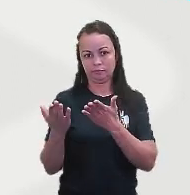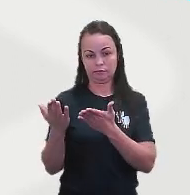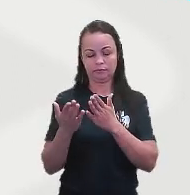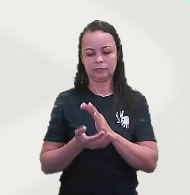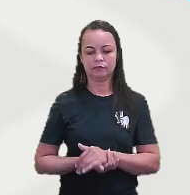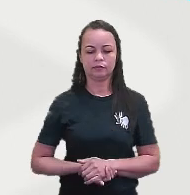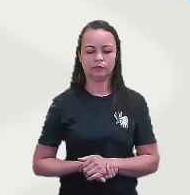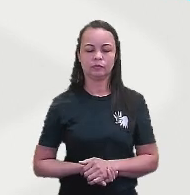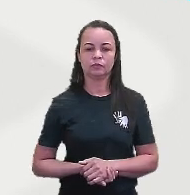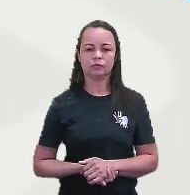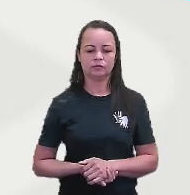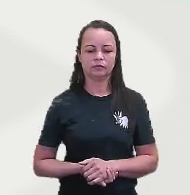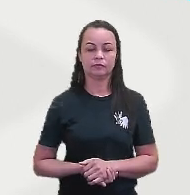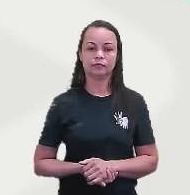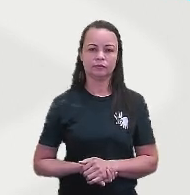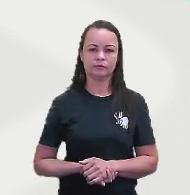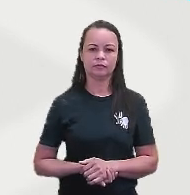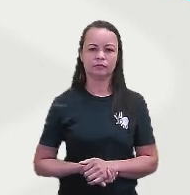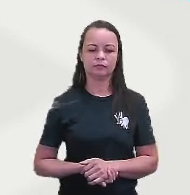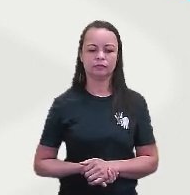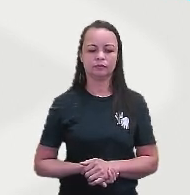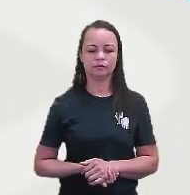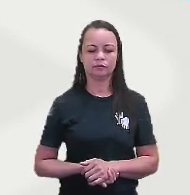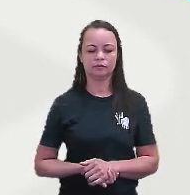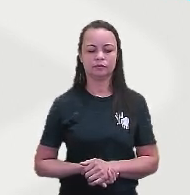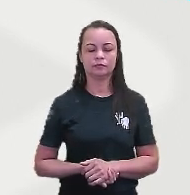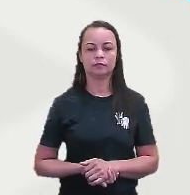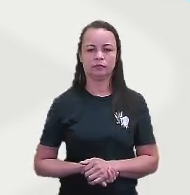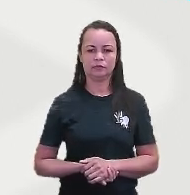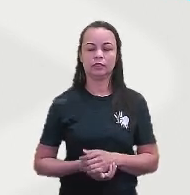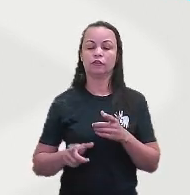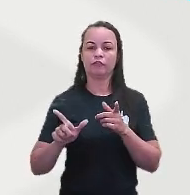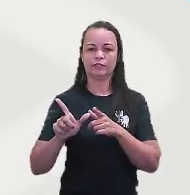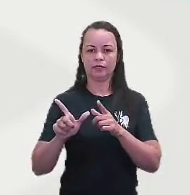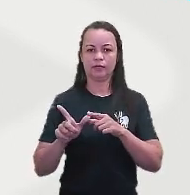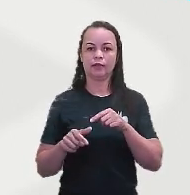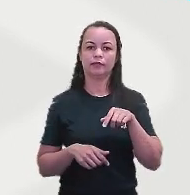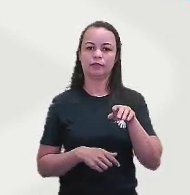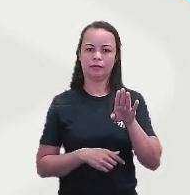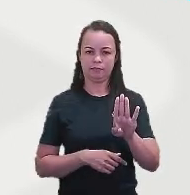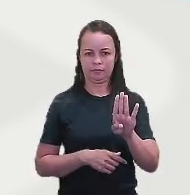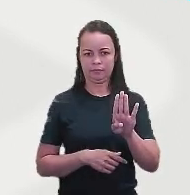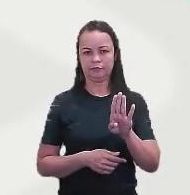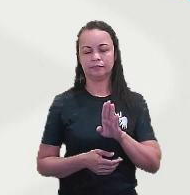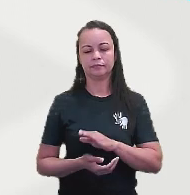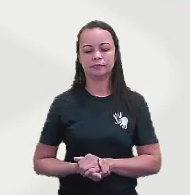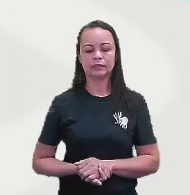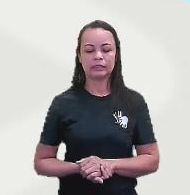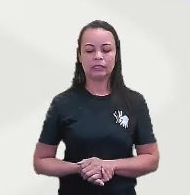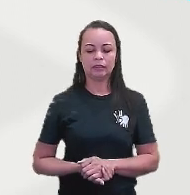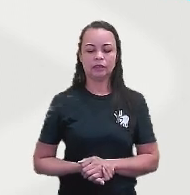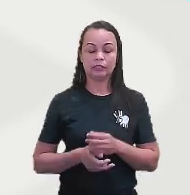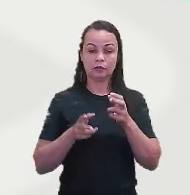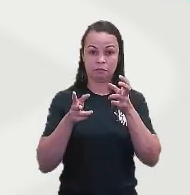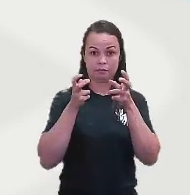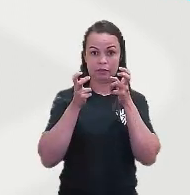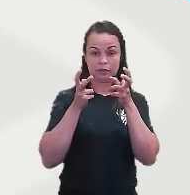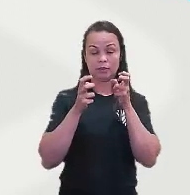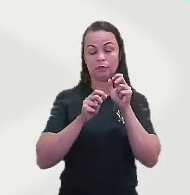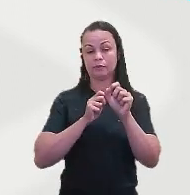porquê, juntinho e com acento. Então, vai ser a letra B. E aí a gente percebe,